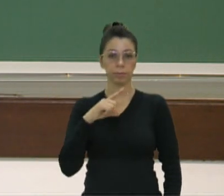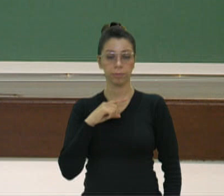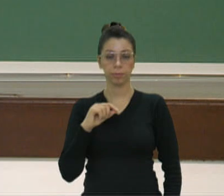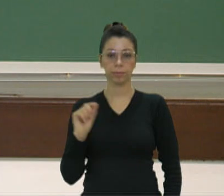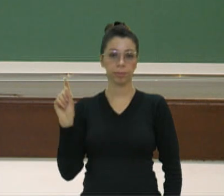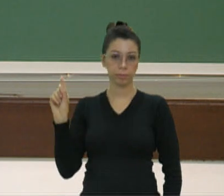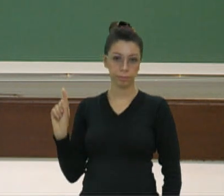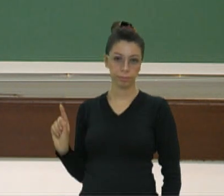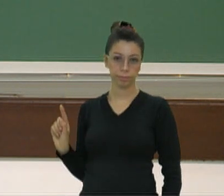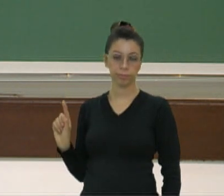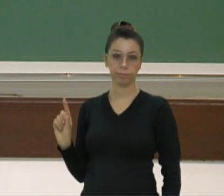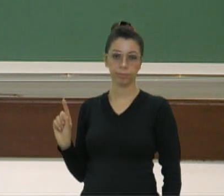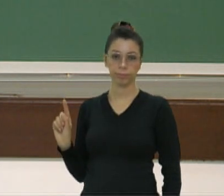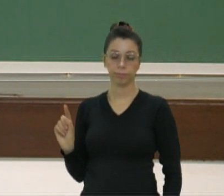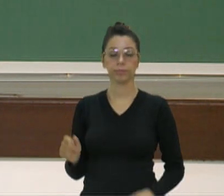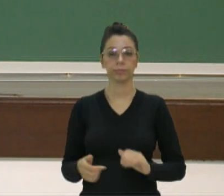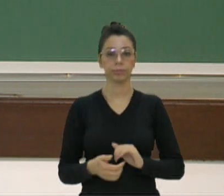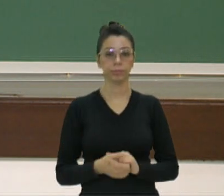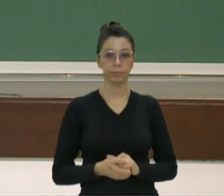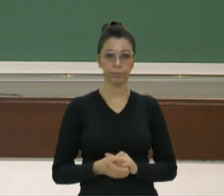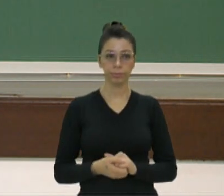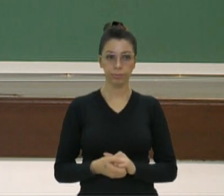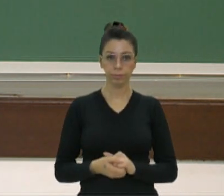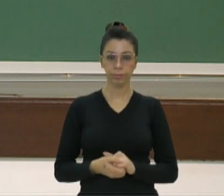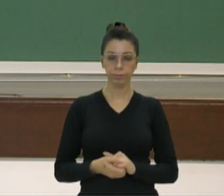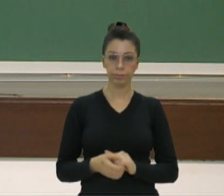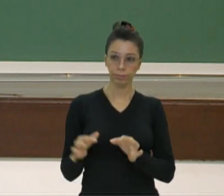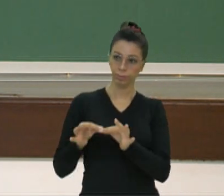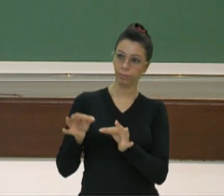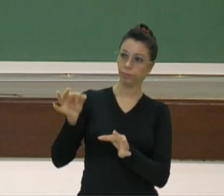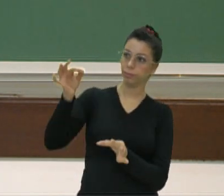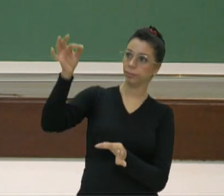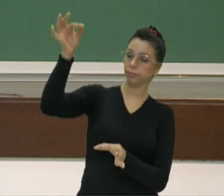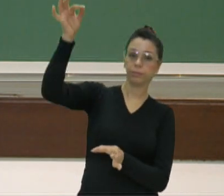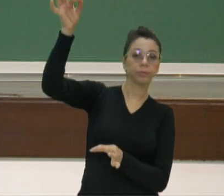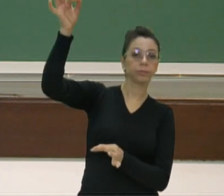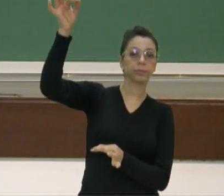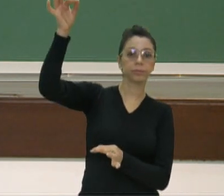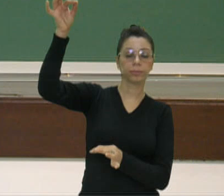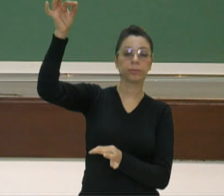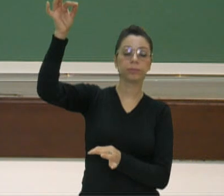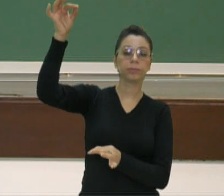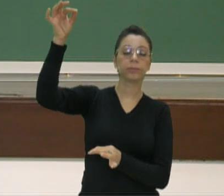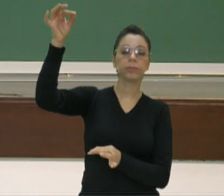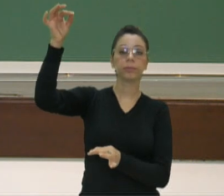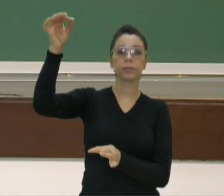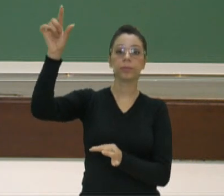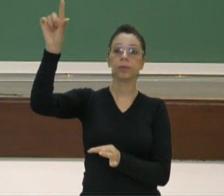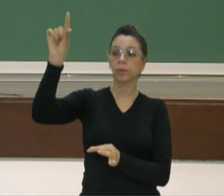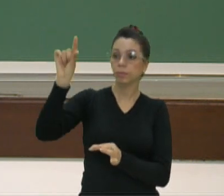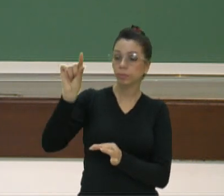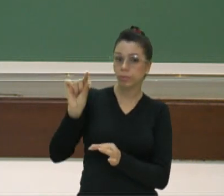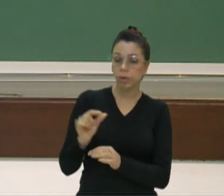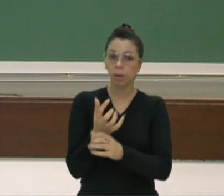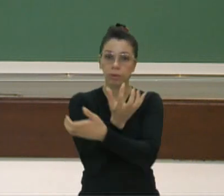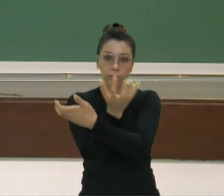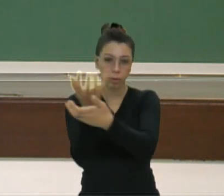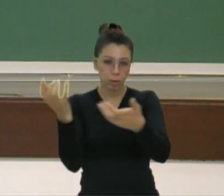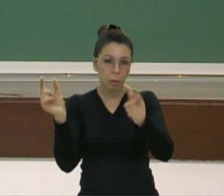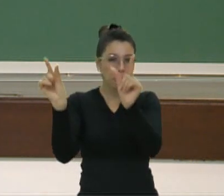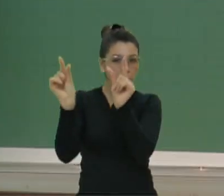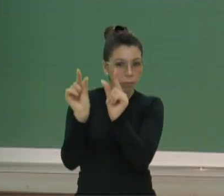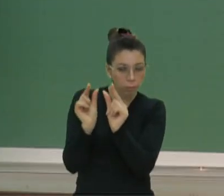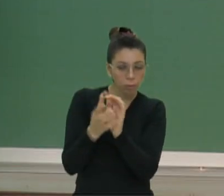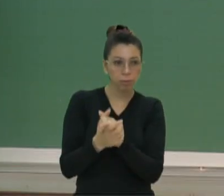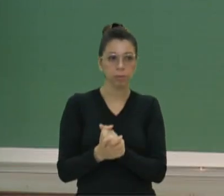a identificação. Vejam que, naturalmente, as áreas mais altas eu vou ter uma concentração mais baixa de vegetação.